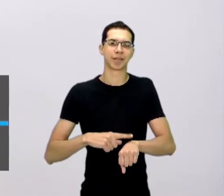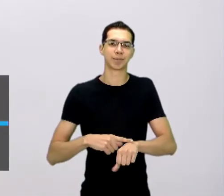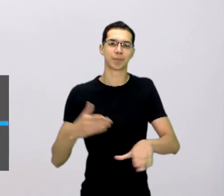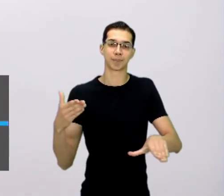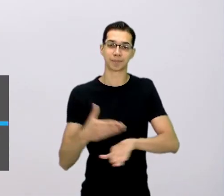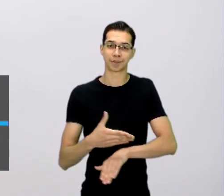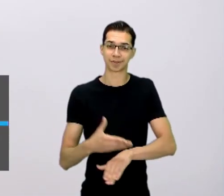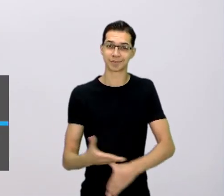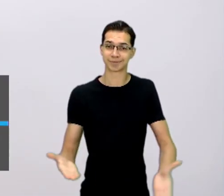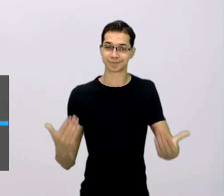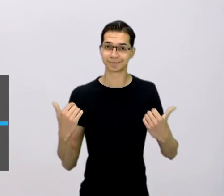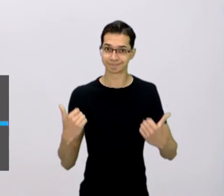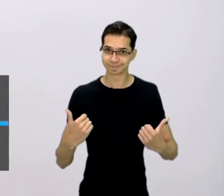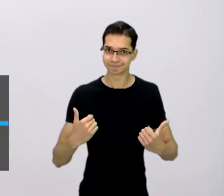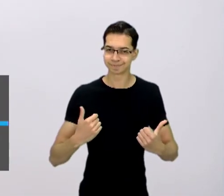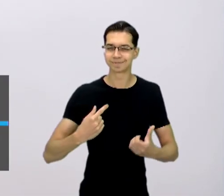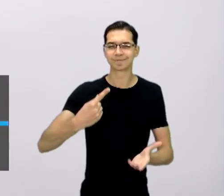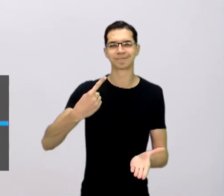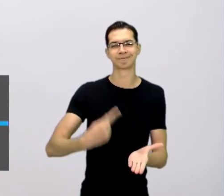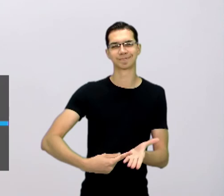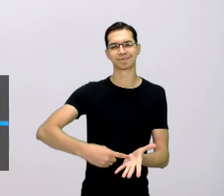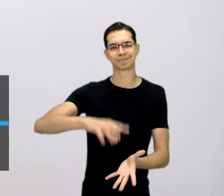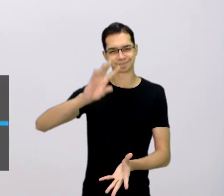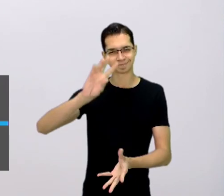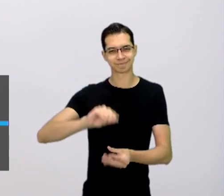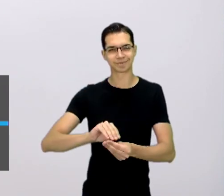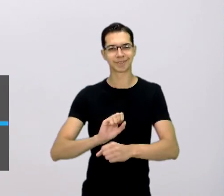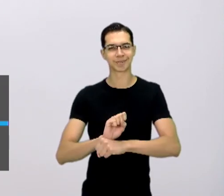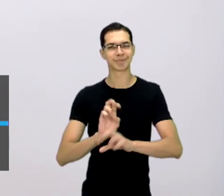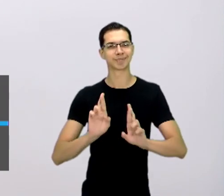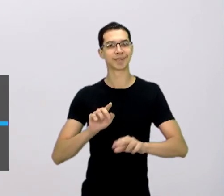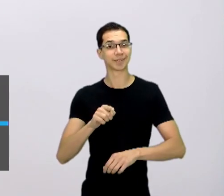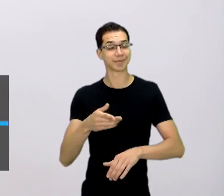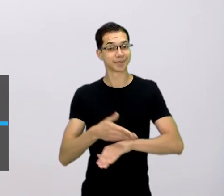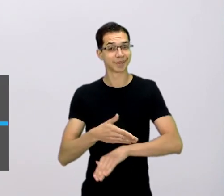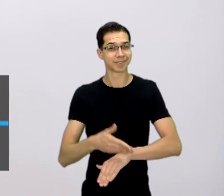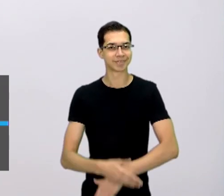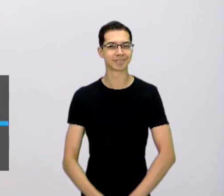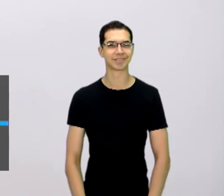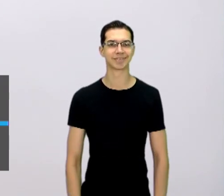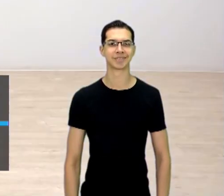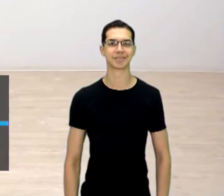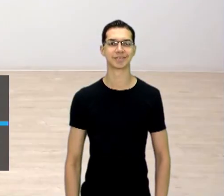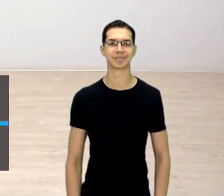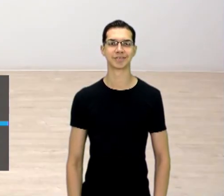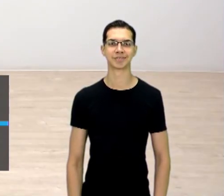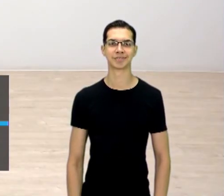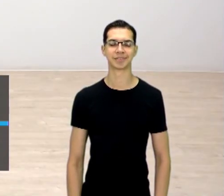interação. Fechou, pessoal? Aguardo vocês daqui a pouquinho. Pode soltar a vinheta aí.